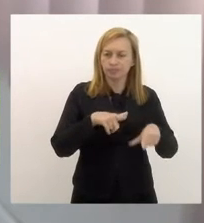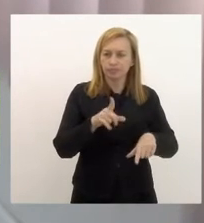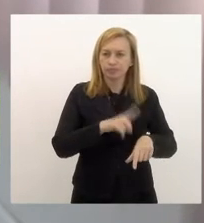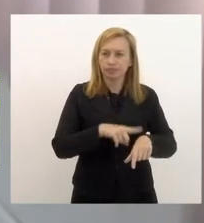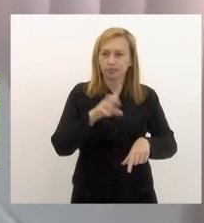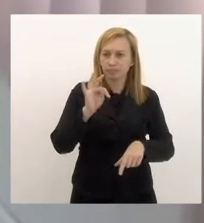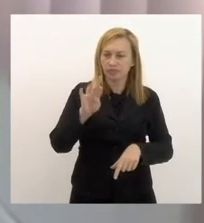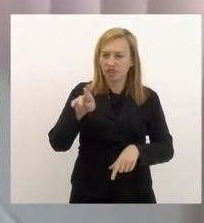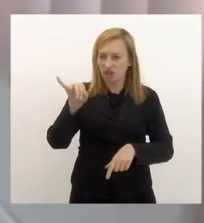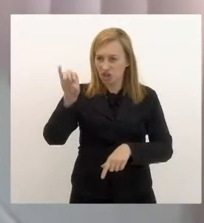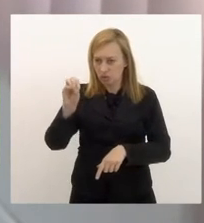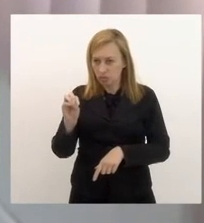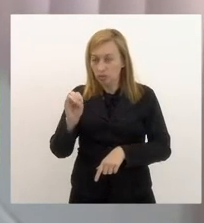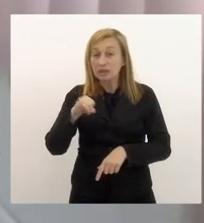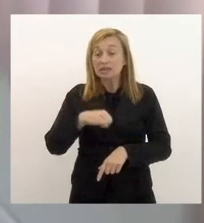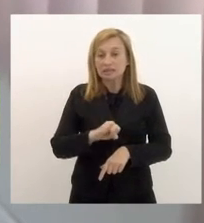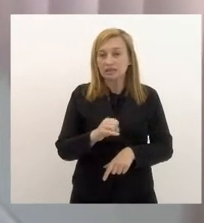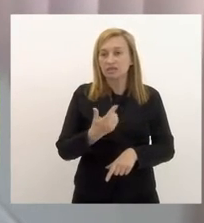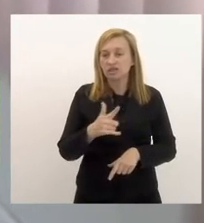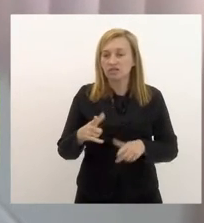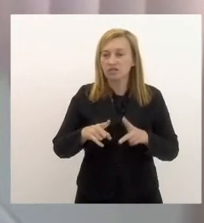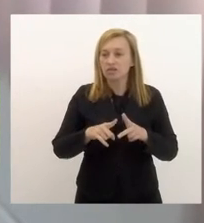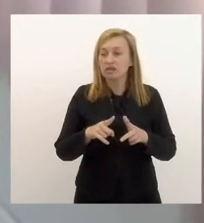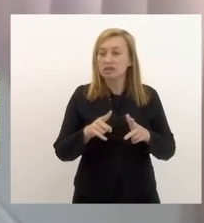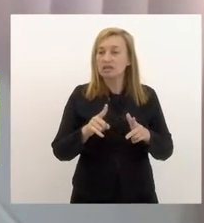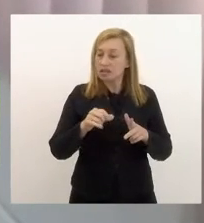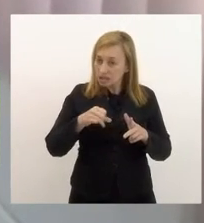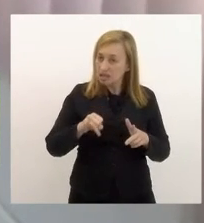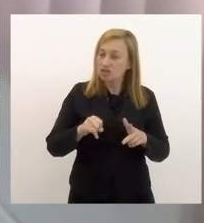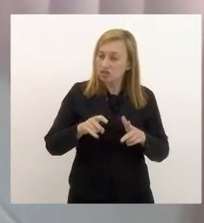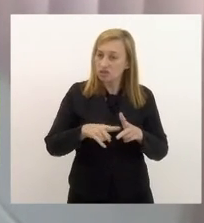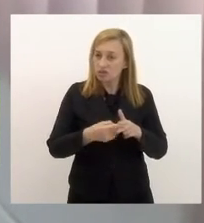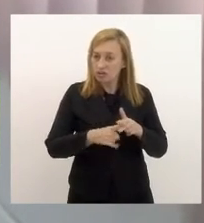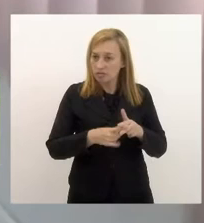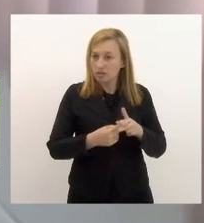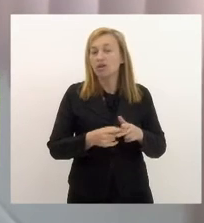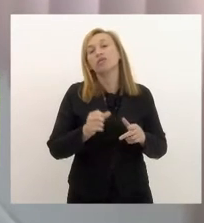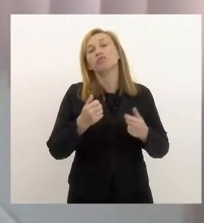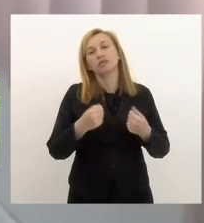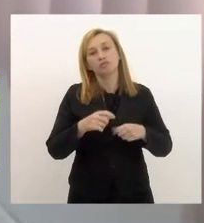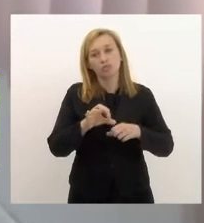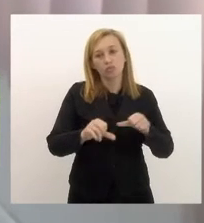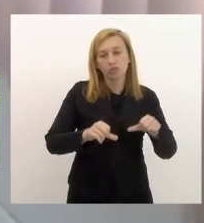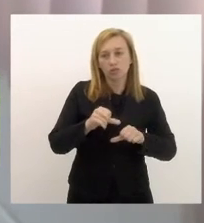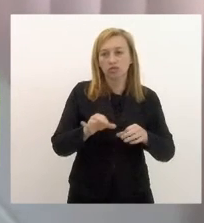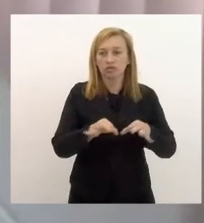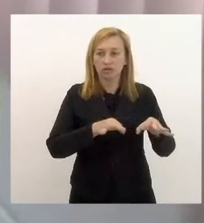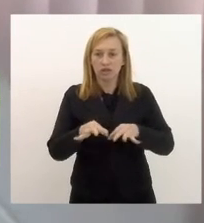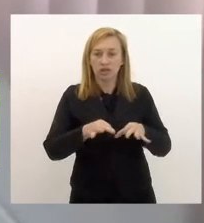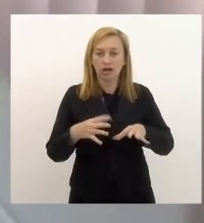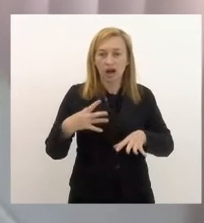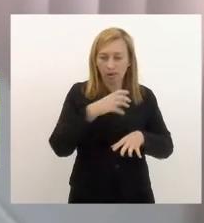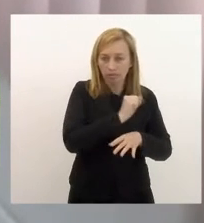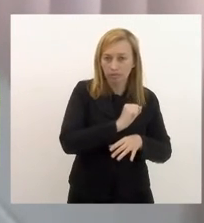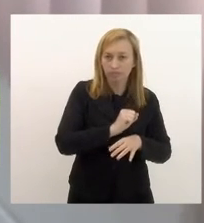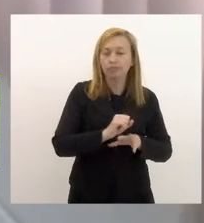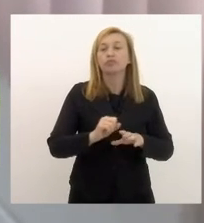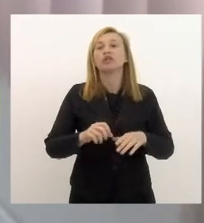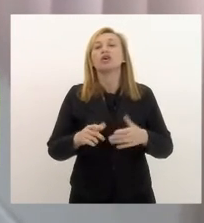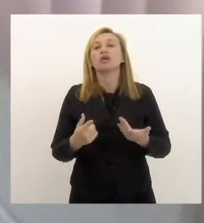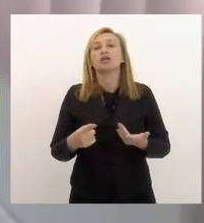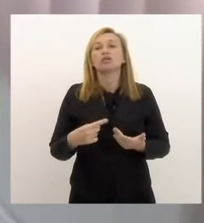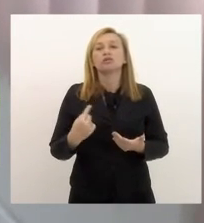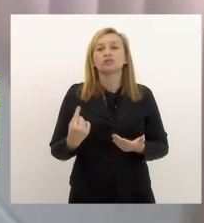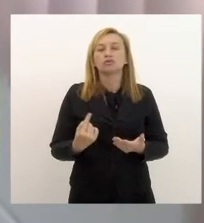cliente ficou houver qualquer modificação prêmio uma cidade novo plano de carreira você tentar pode imediatas porque a